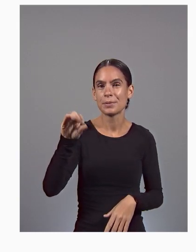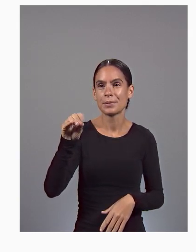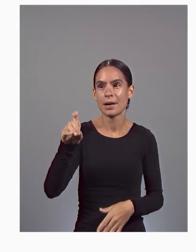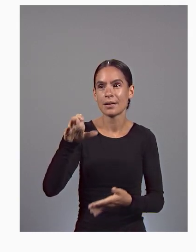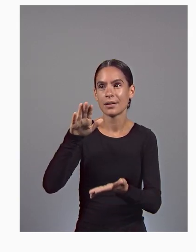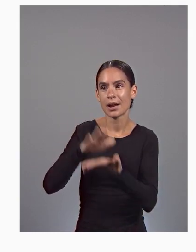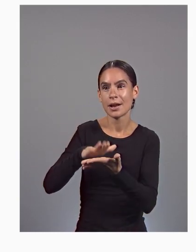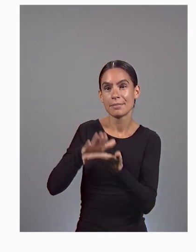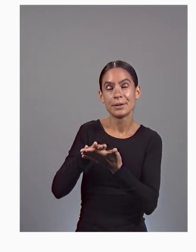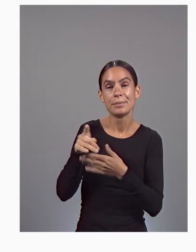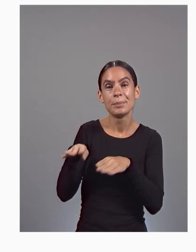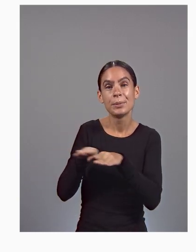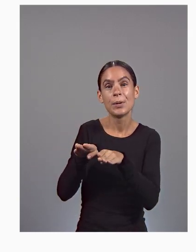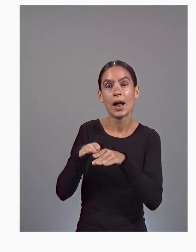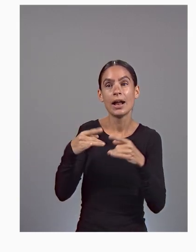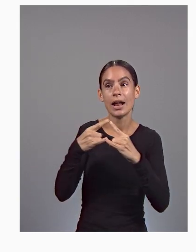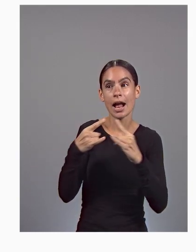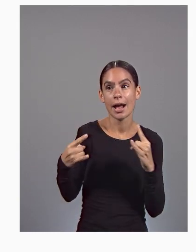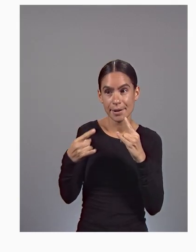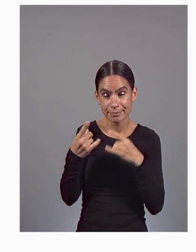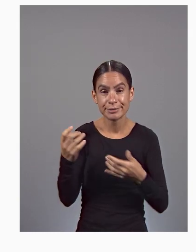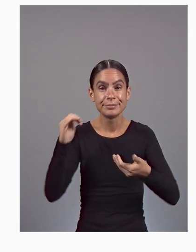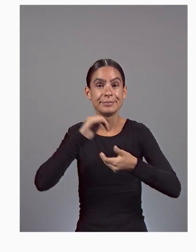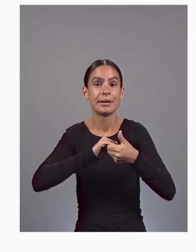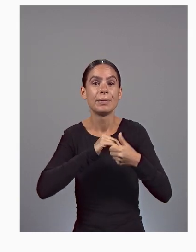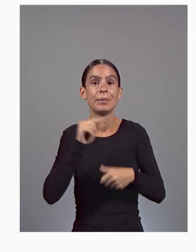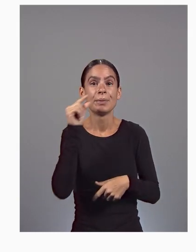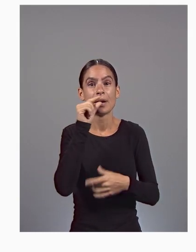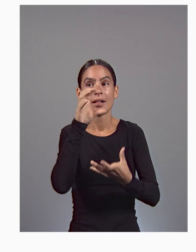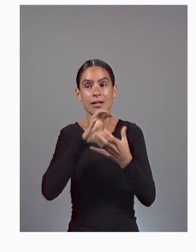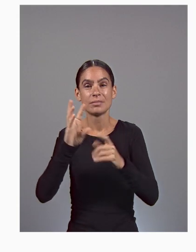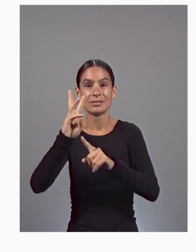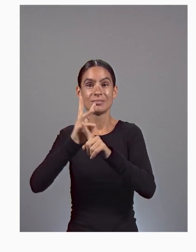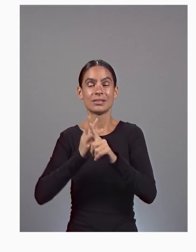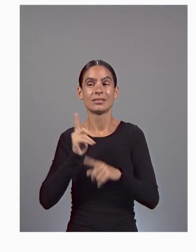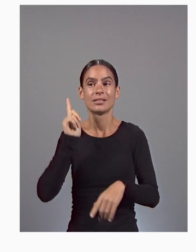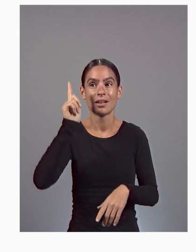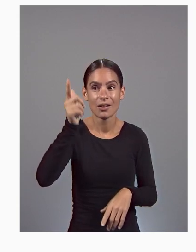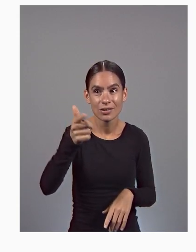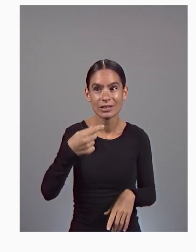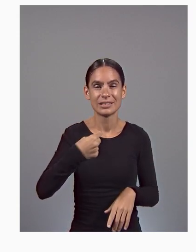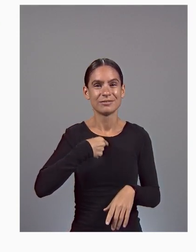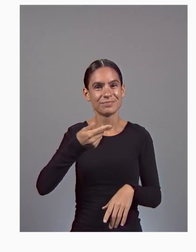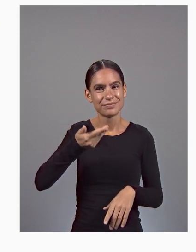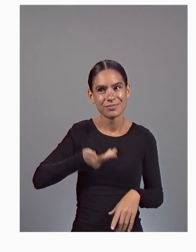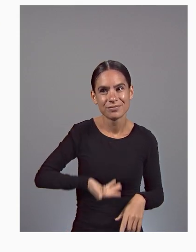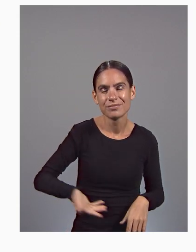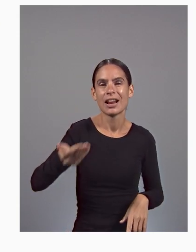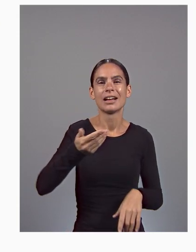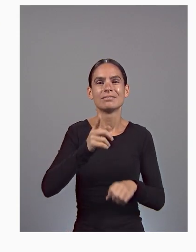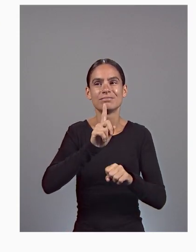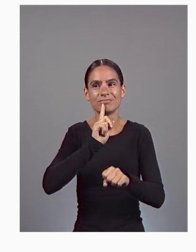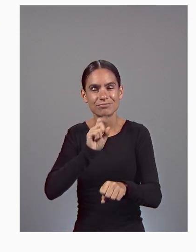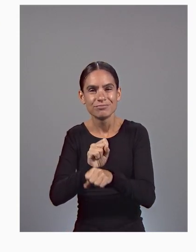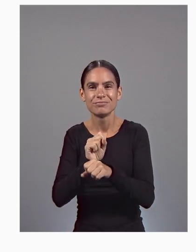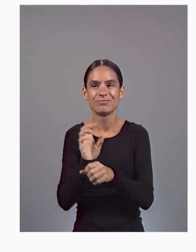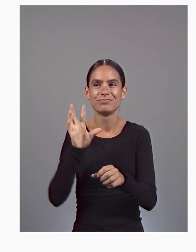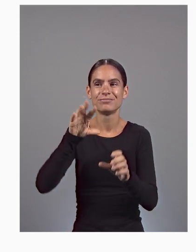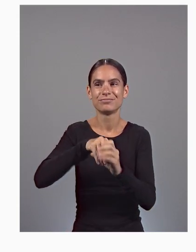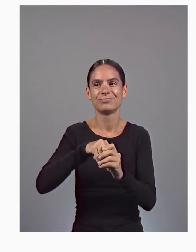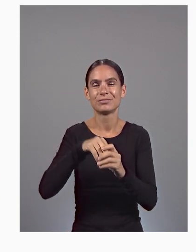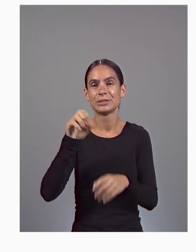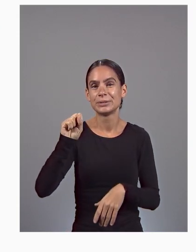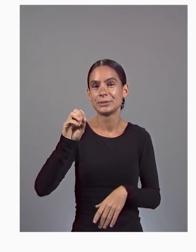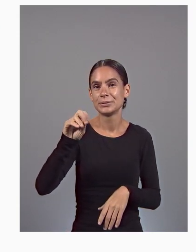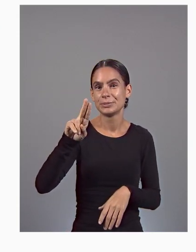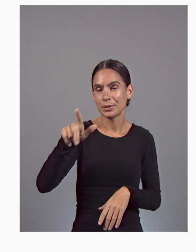Cloud. E 6 meses depois, aí foi onde eu recebi o convite para poder fazer parte do time da Soul Code Academy. Só que